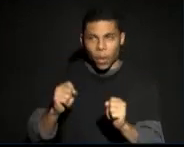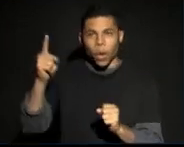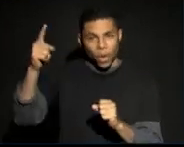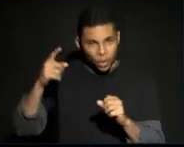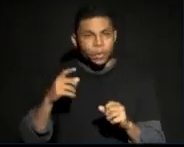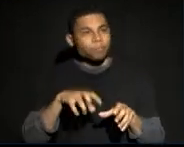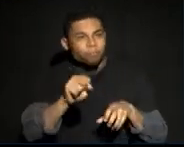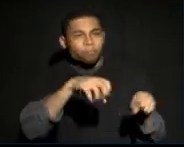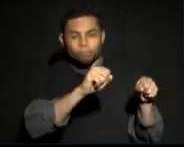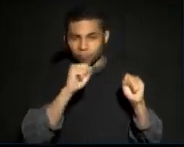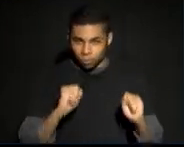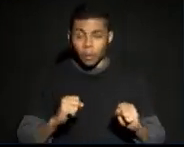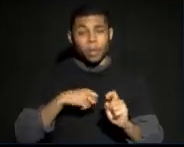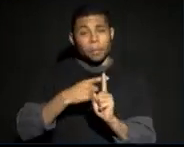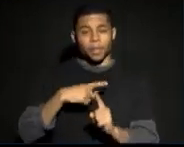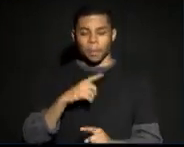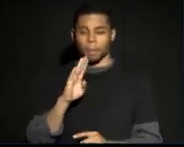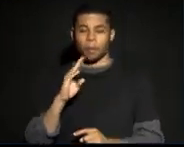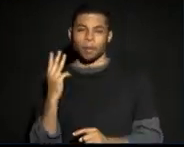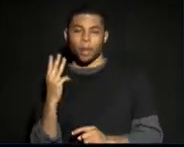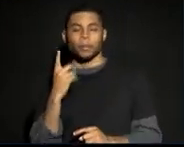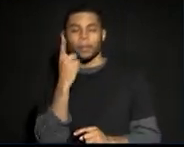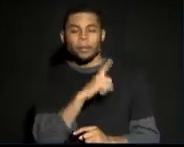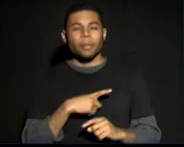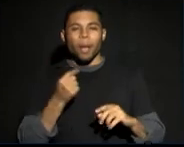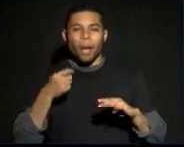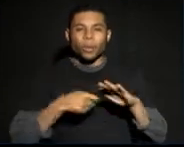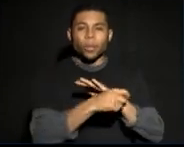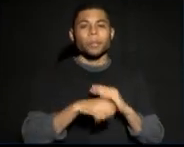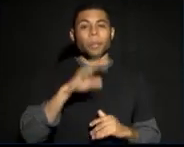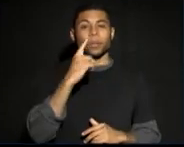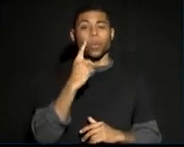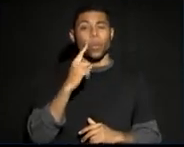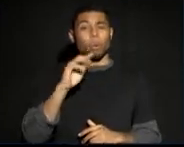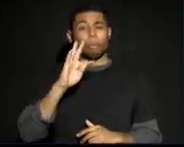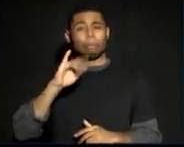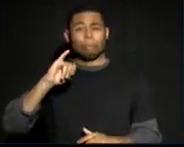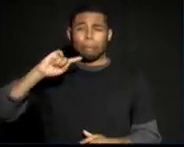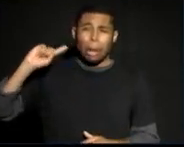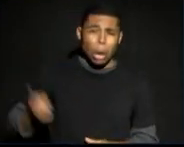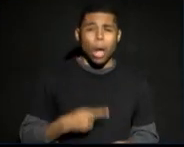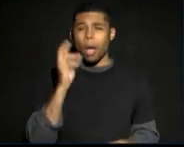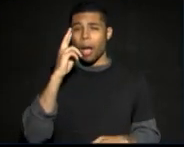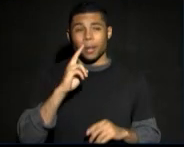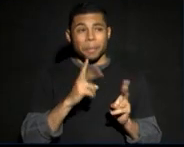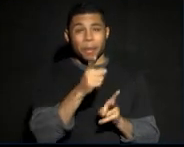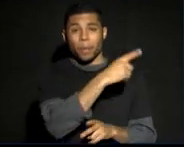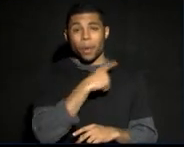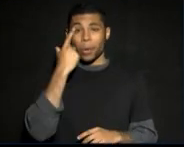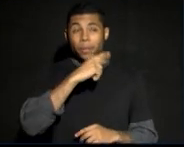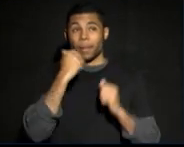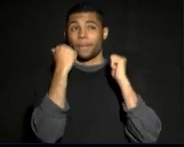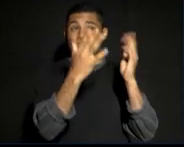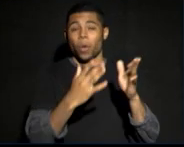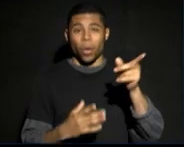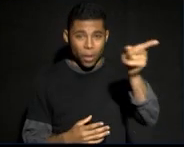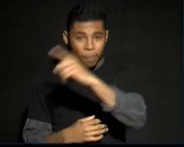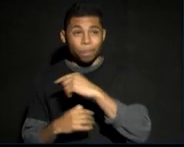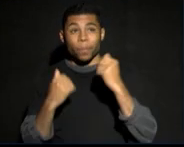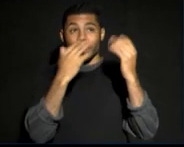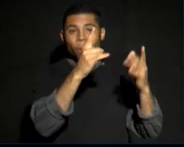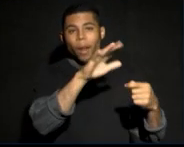em título público e ações na B3 tem quase tem mais de um trilhão e meio de reais de estoque de Capital estrangeiro